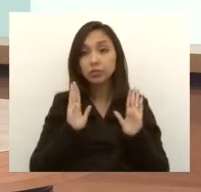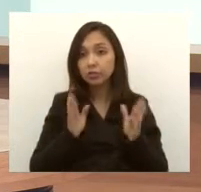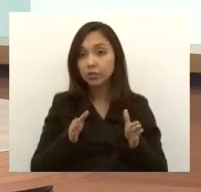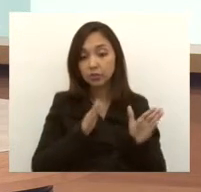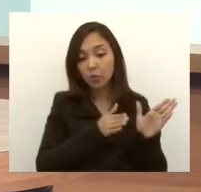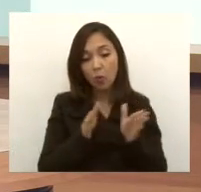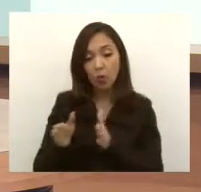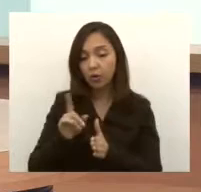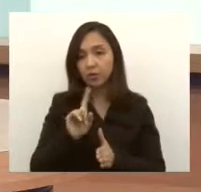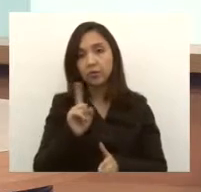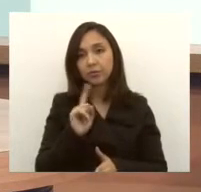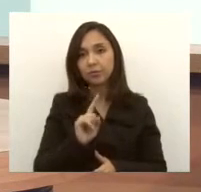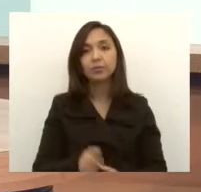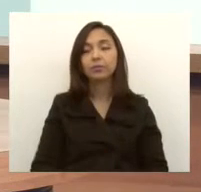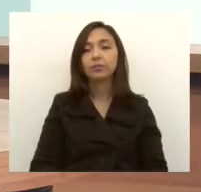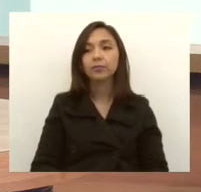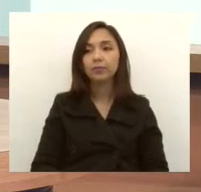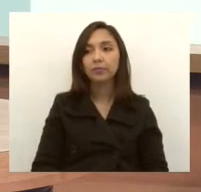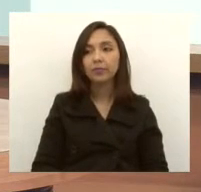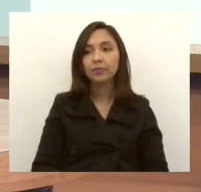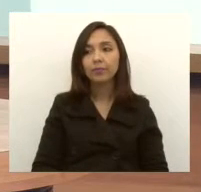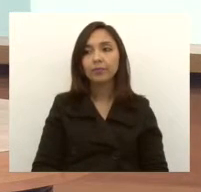de ordem, não, vereador.